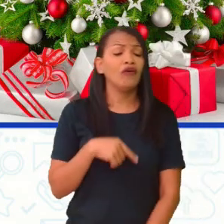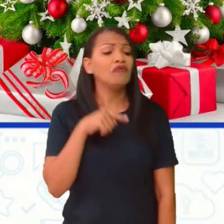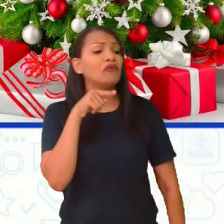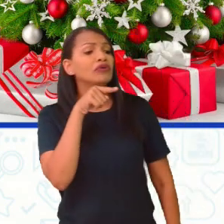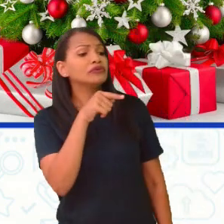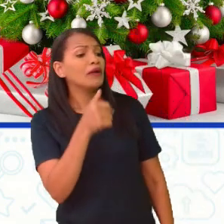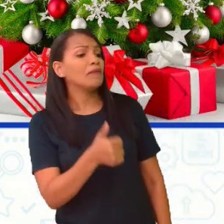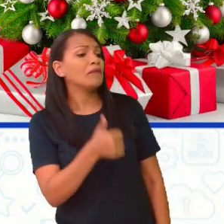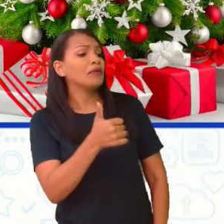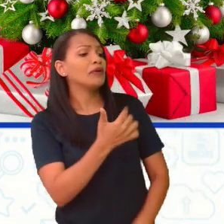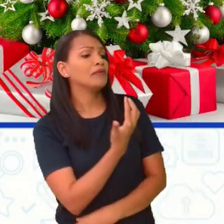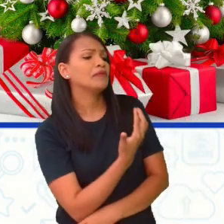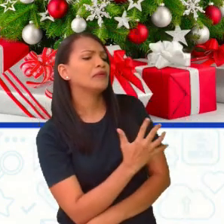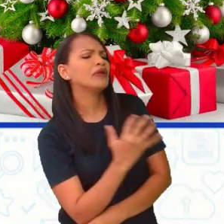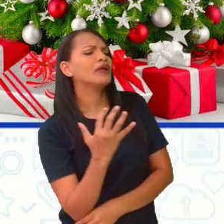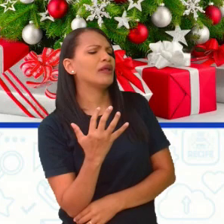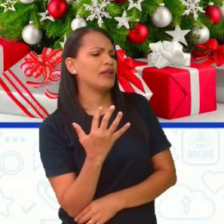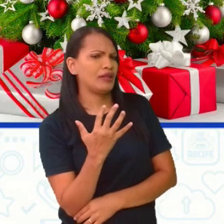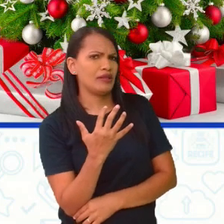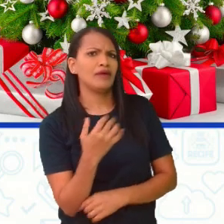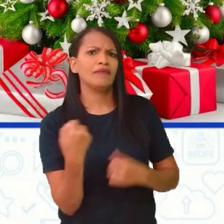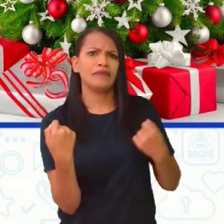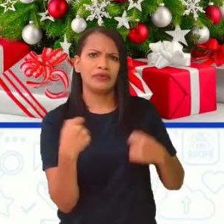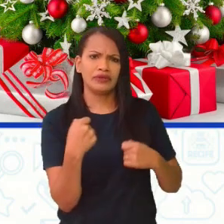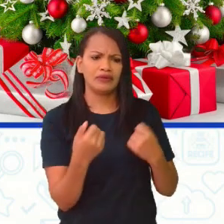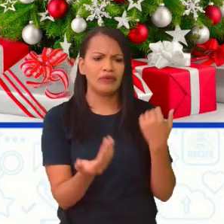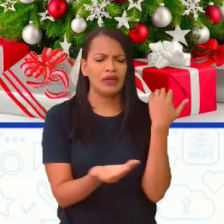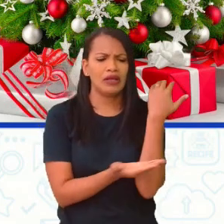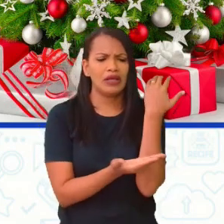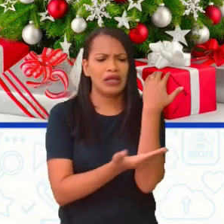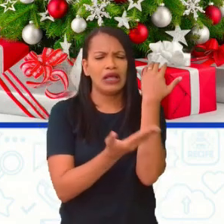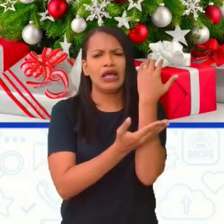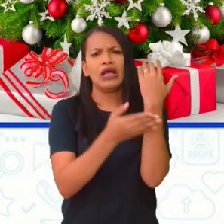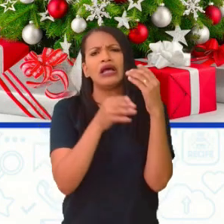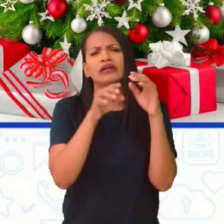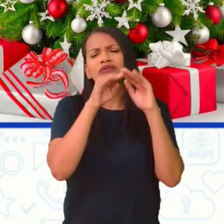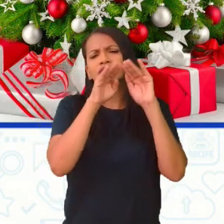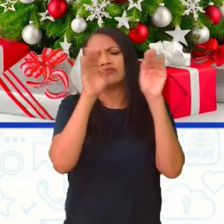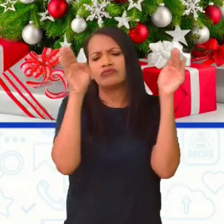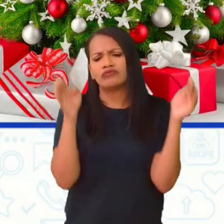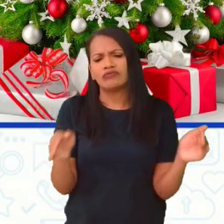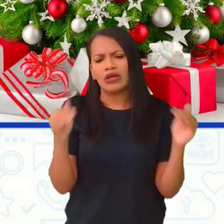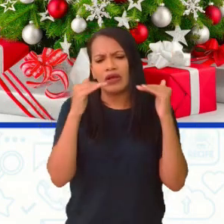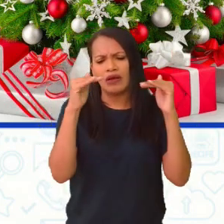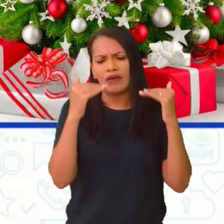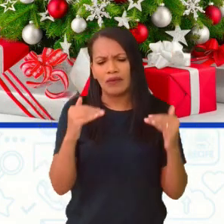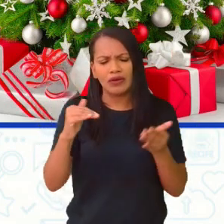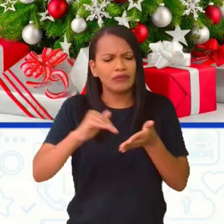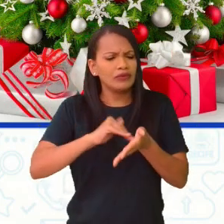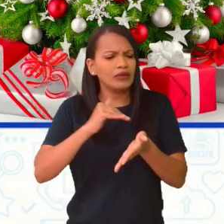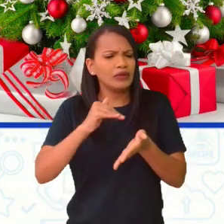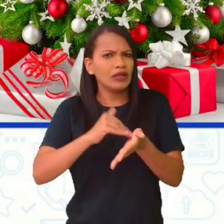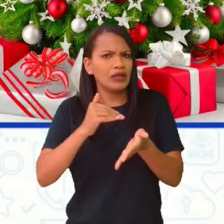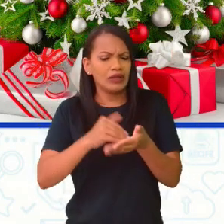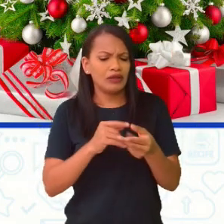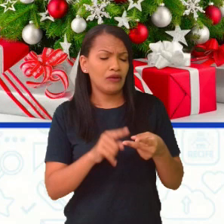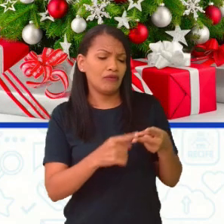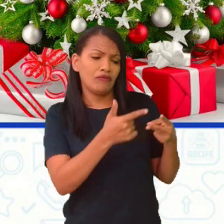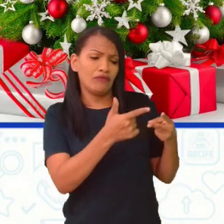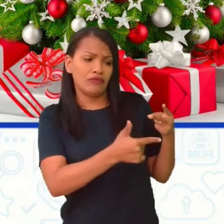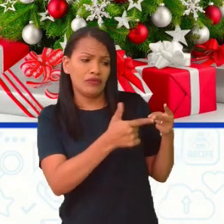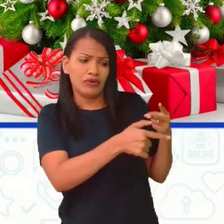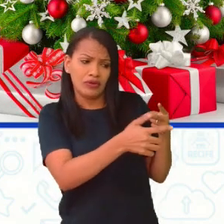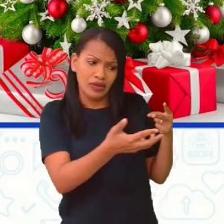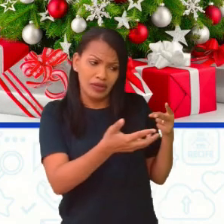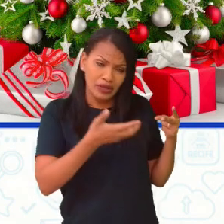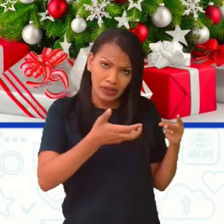árvore, quero que se torne lindos armários para escritório. Será linda e importante. Você, minha segunda árvore, quero